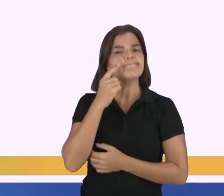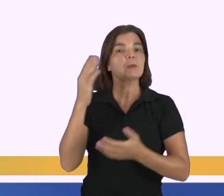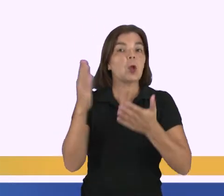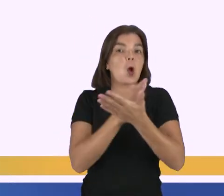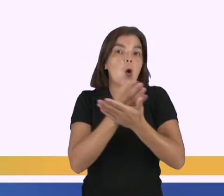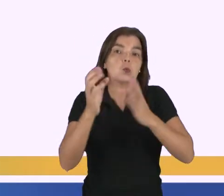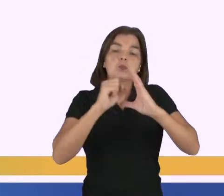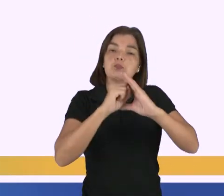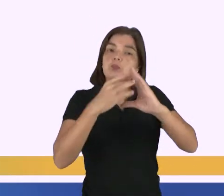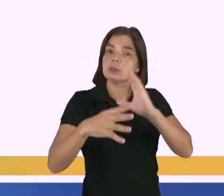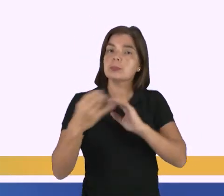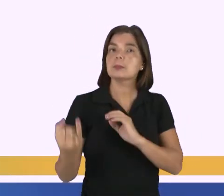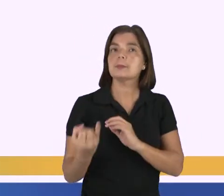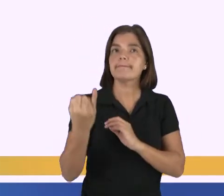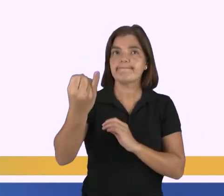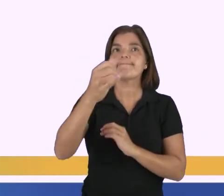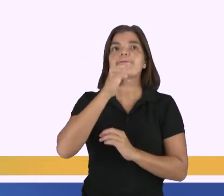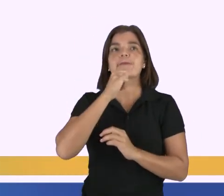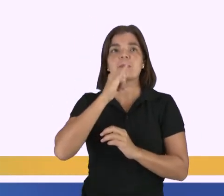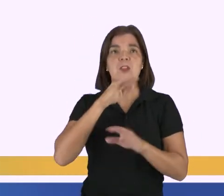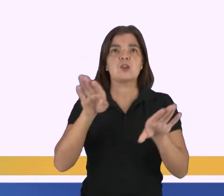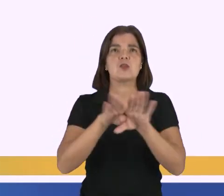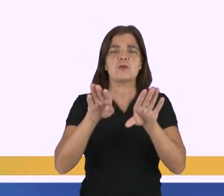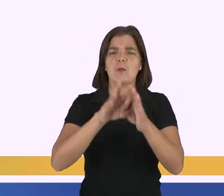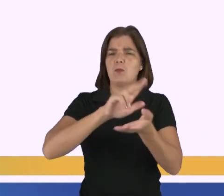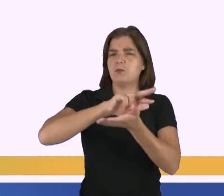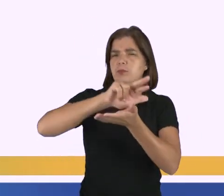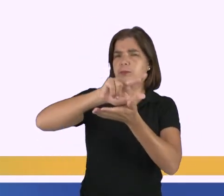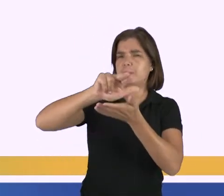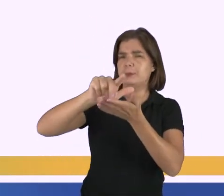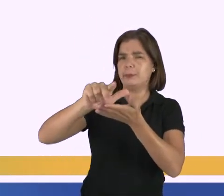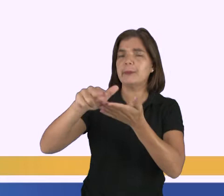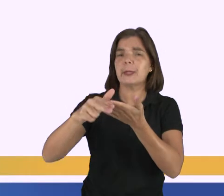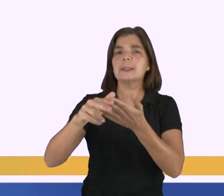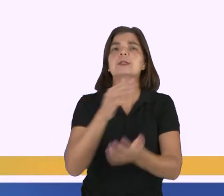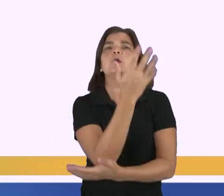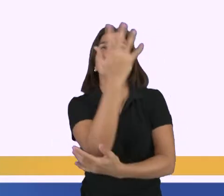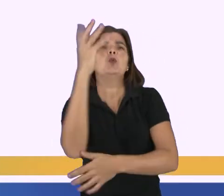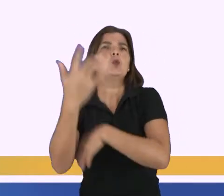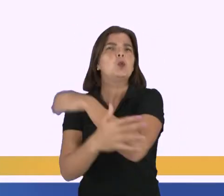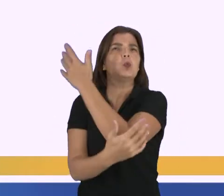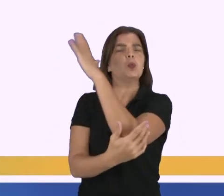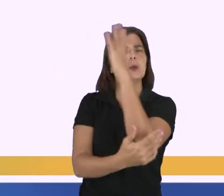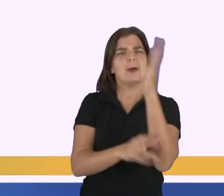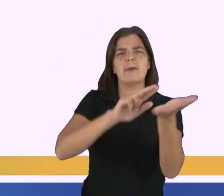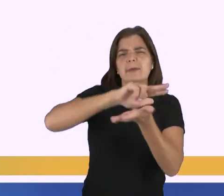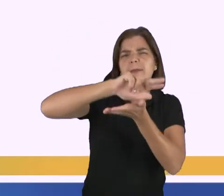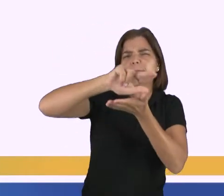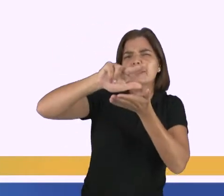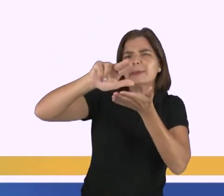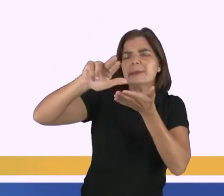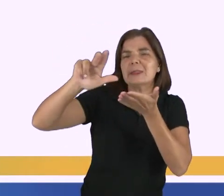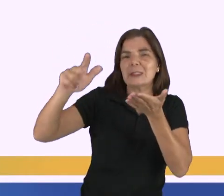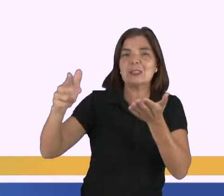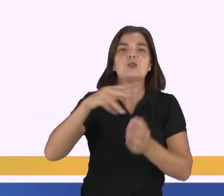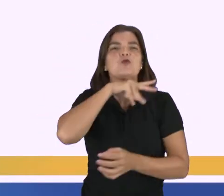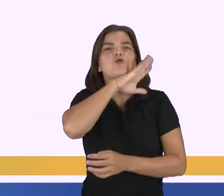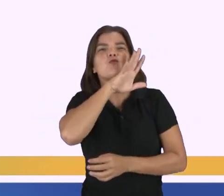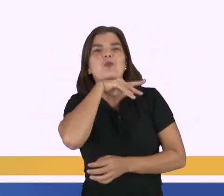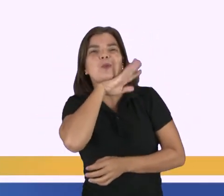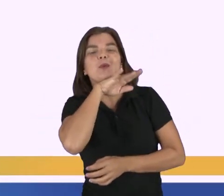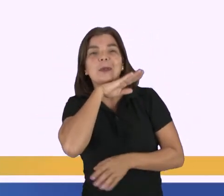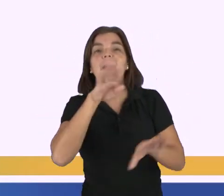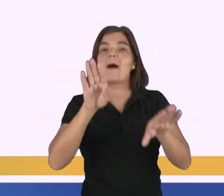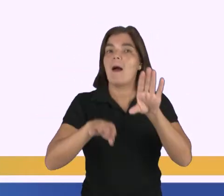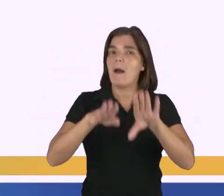algumas características importantes. Extensas formações vegetais que abrigam grande diversidade de espécies,